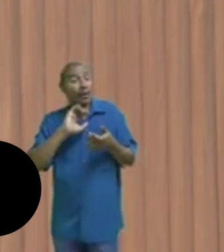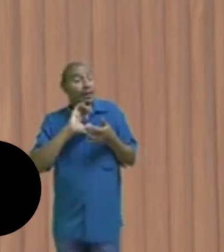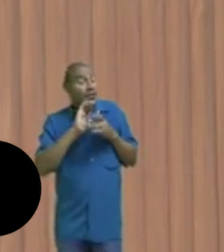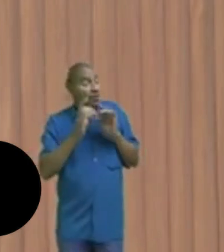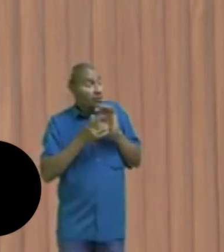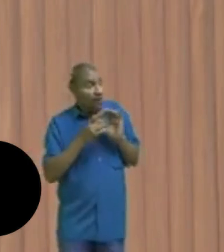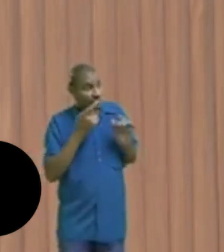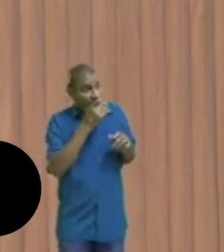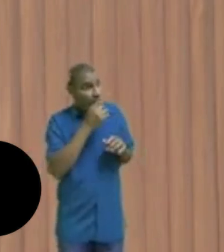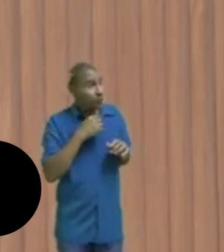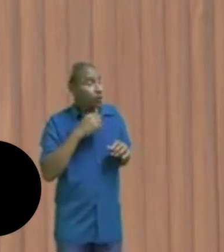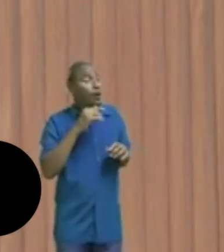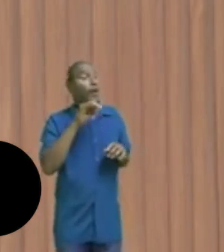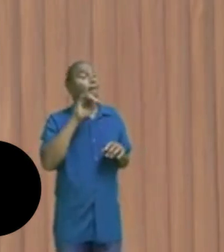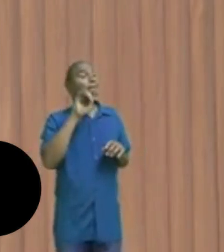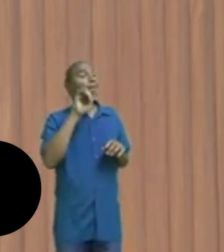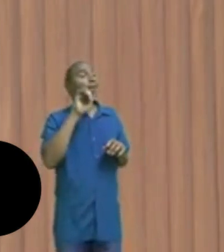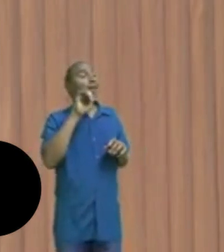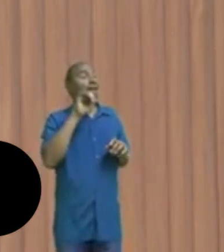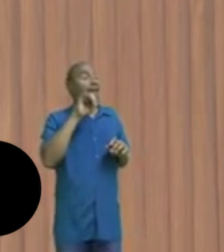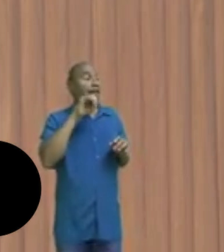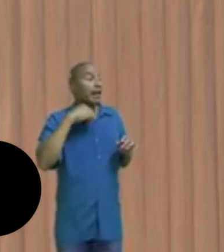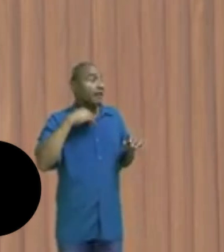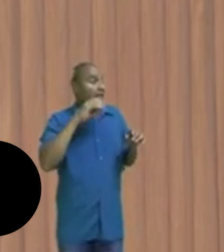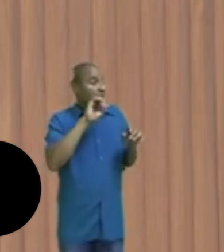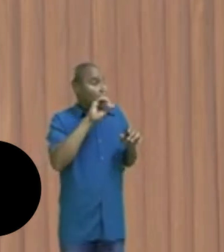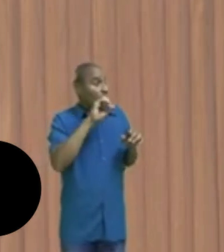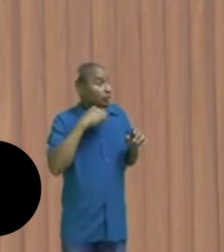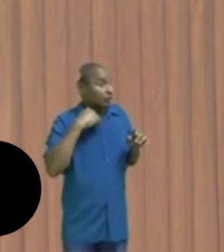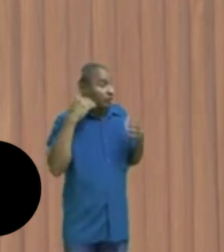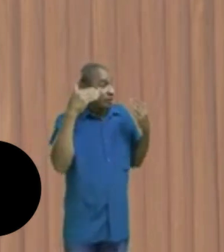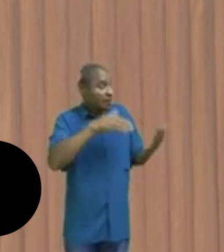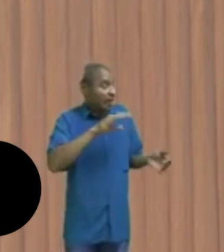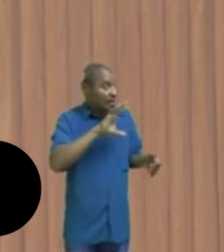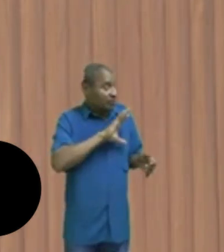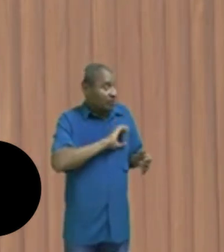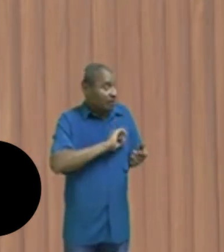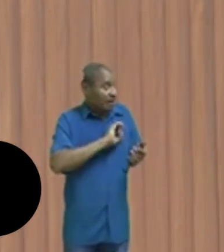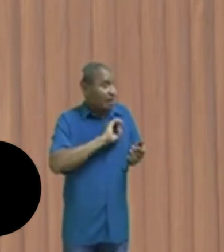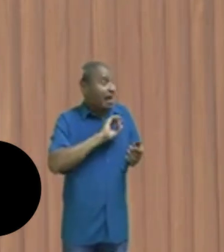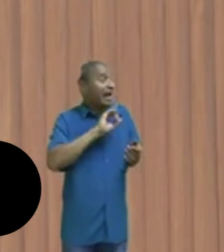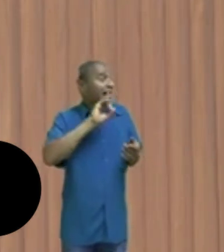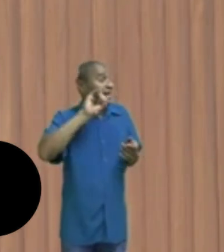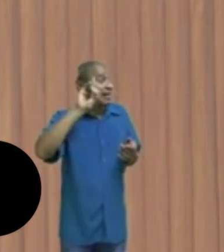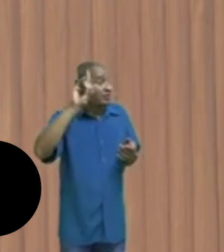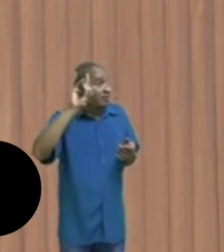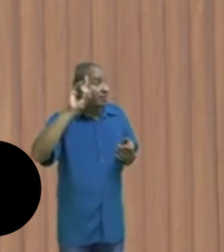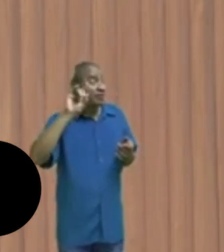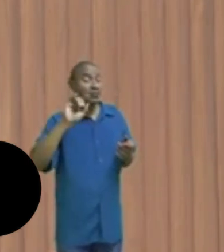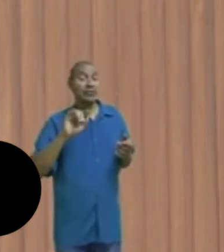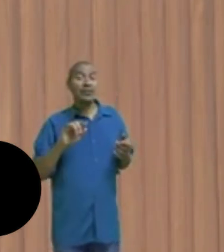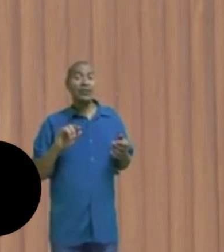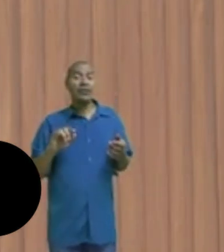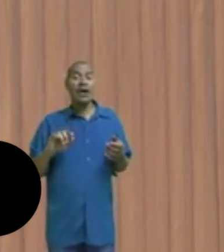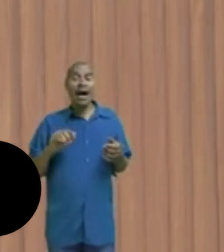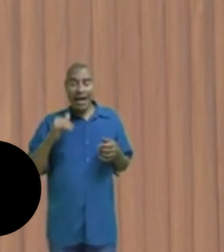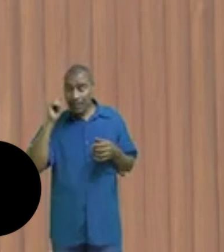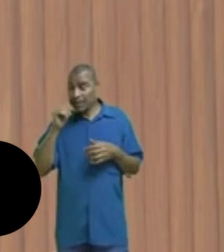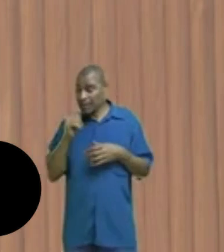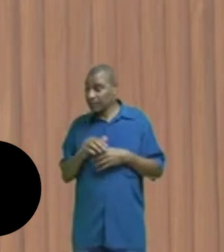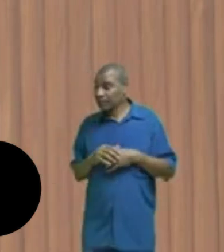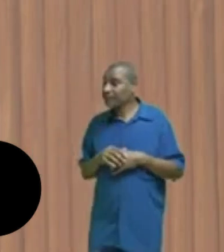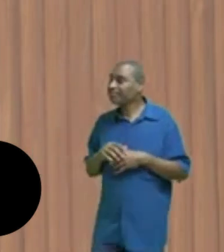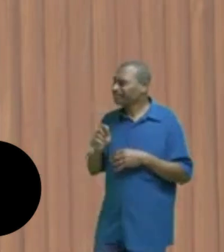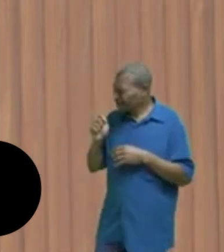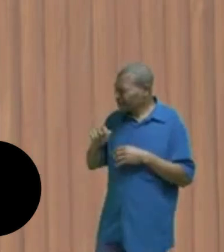que há de vir o Messias, chamado Cristo, e quando ele vier, nos anunciará todas as